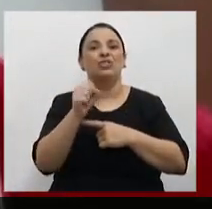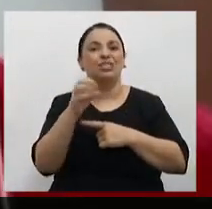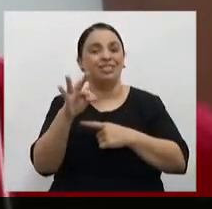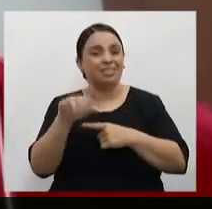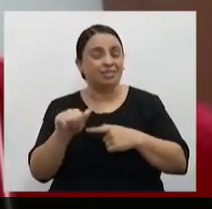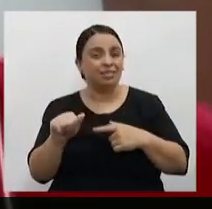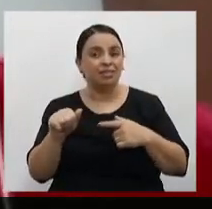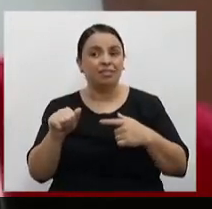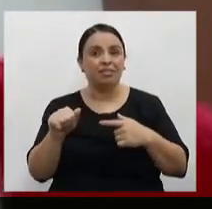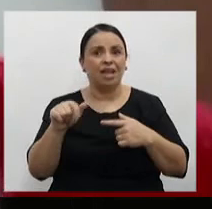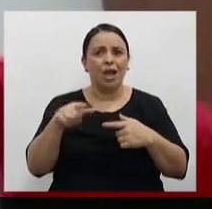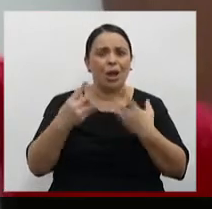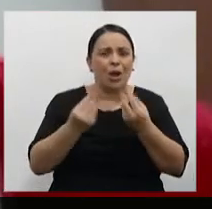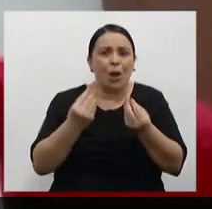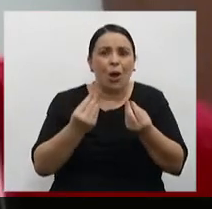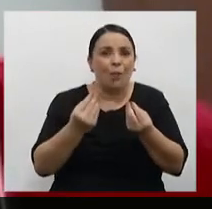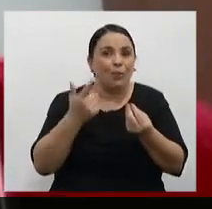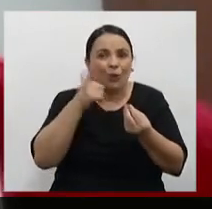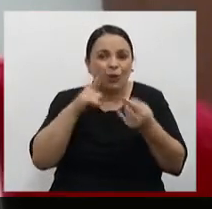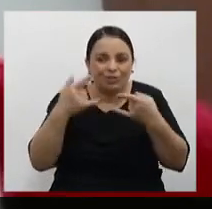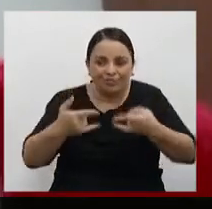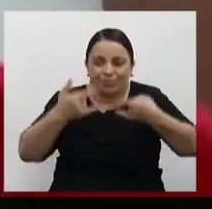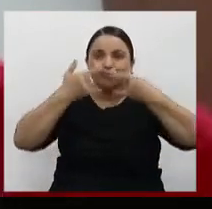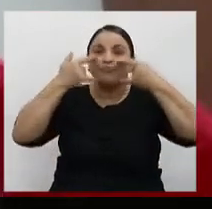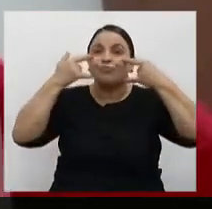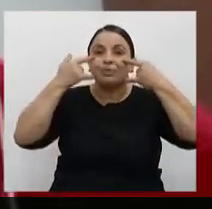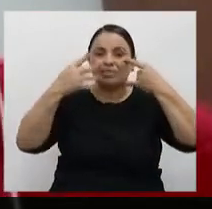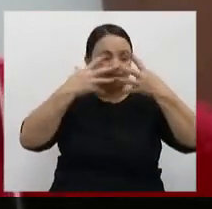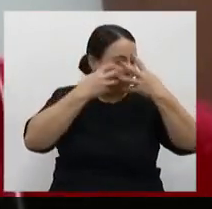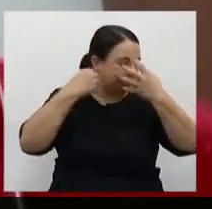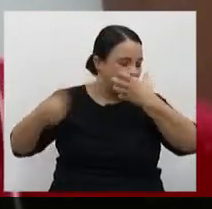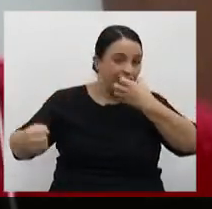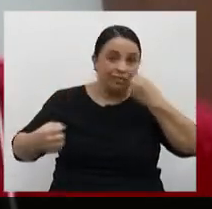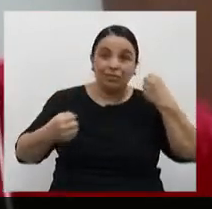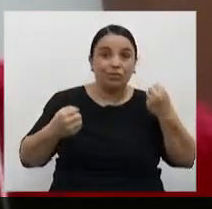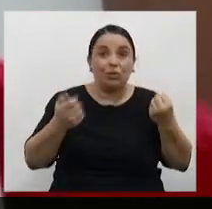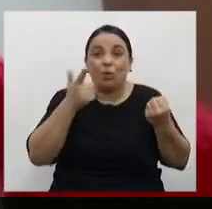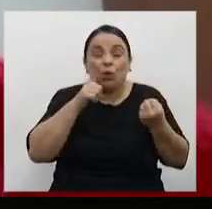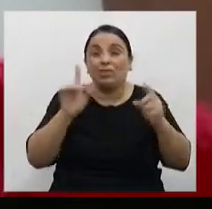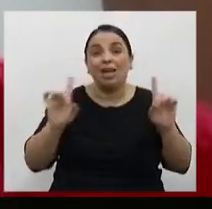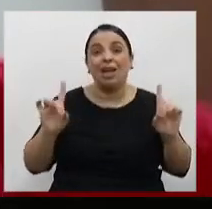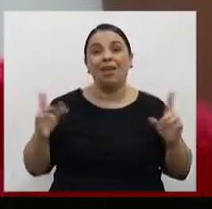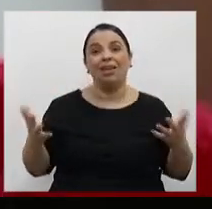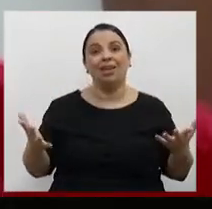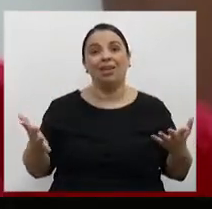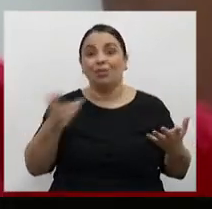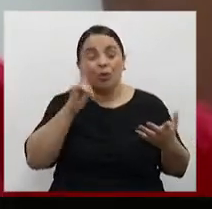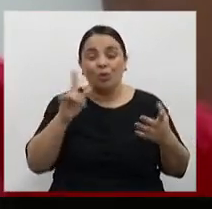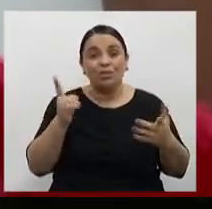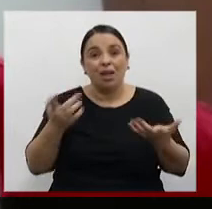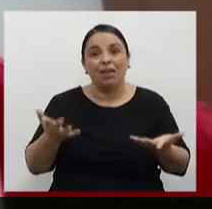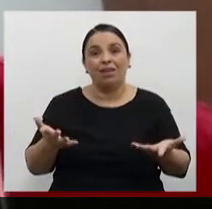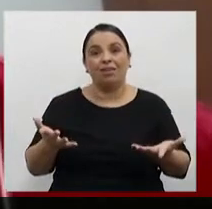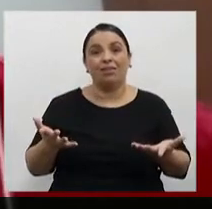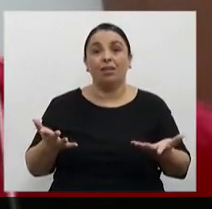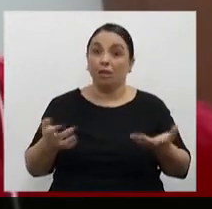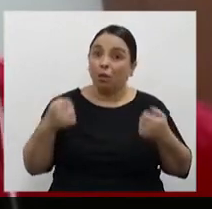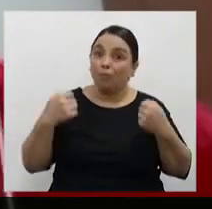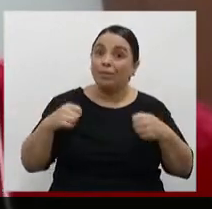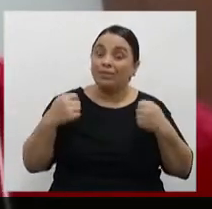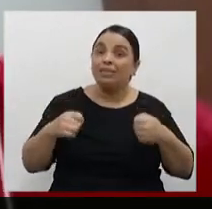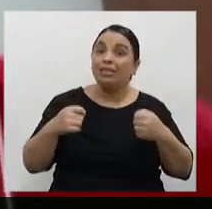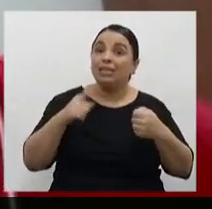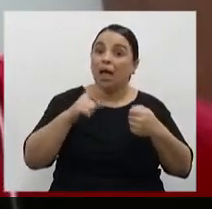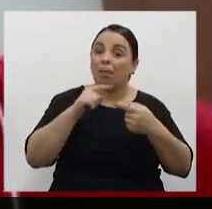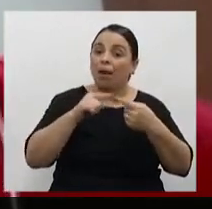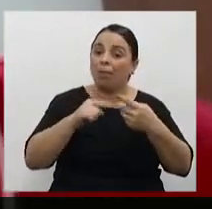em alguns casos do seu espectro, da sua estereotipia. Então, são questões que têm que ser levadas em consideração e